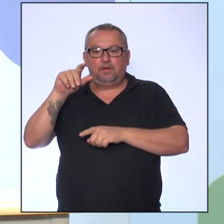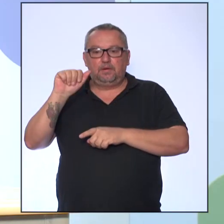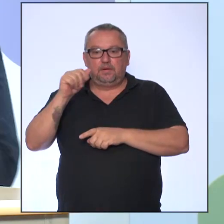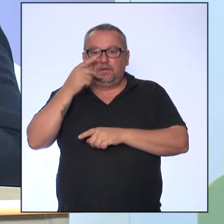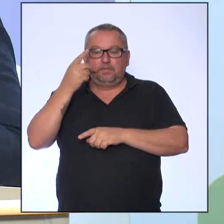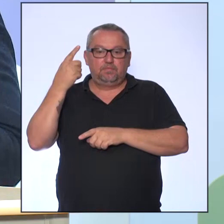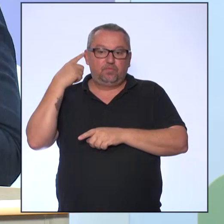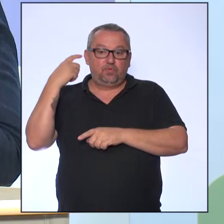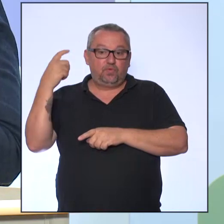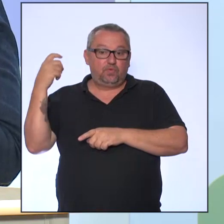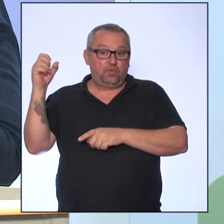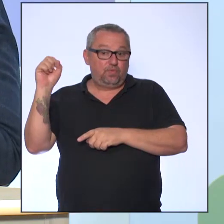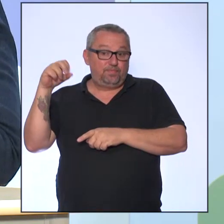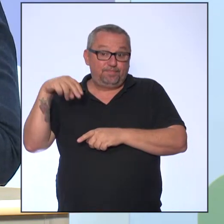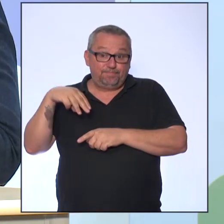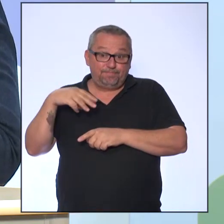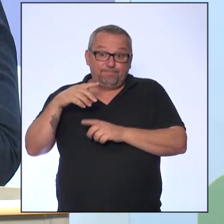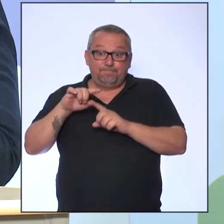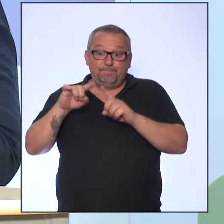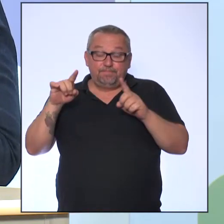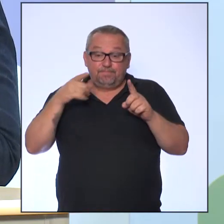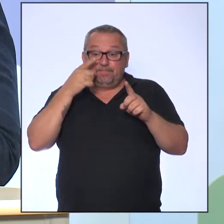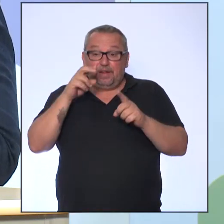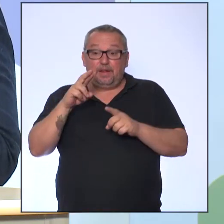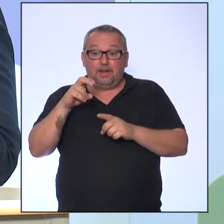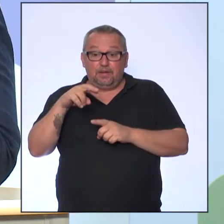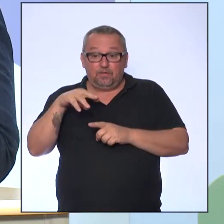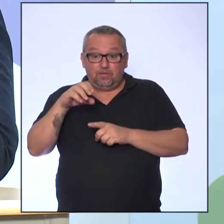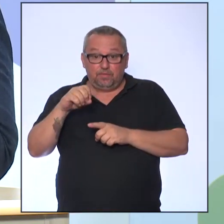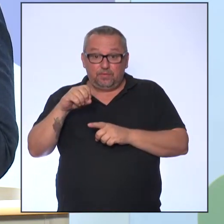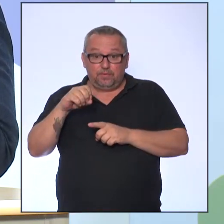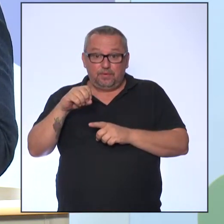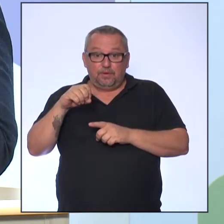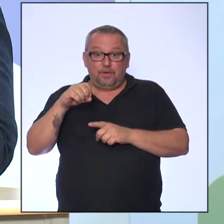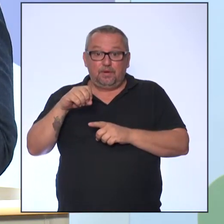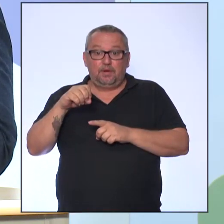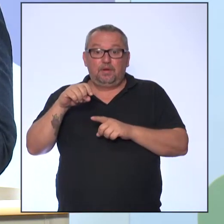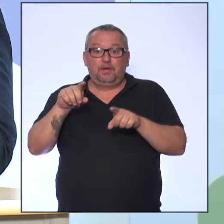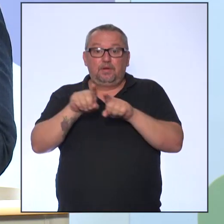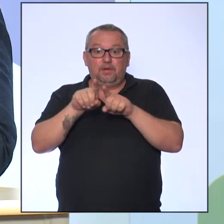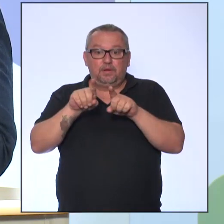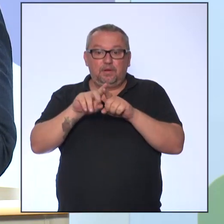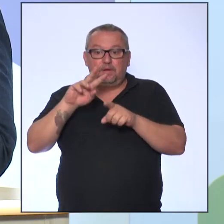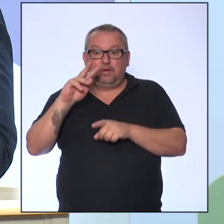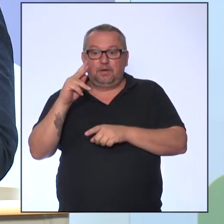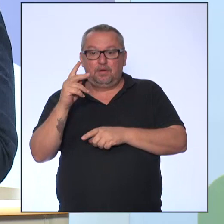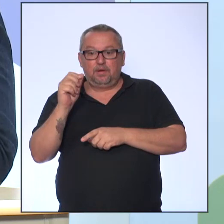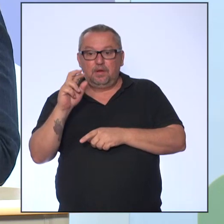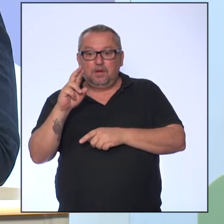som. Eduardo ainda fala ritmo. Muriel cita a harmonia.